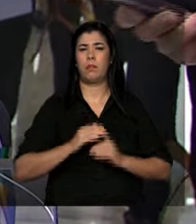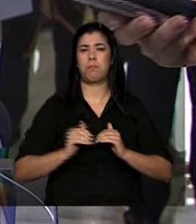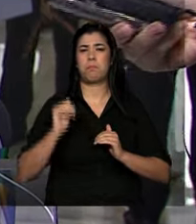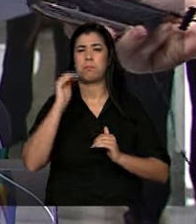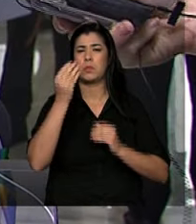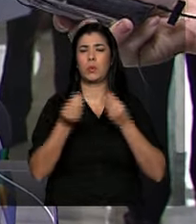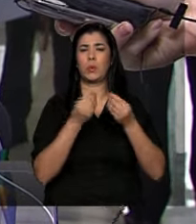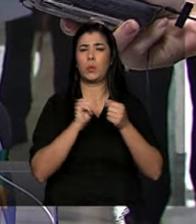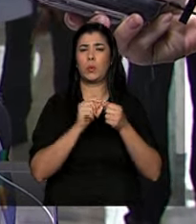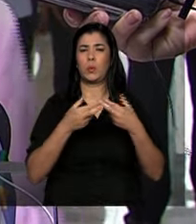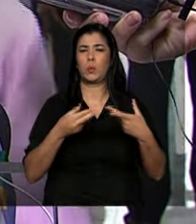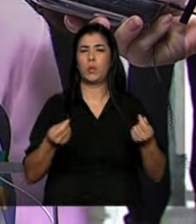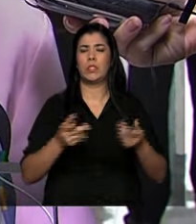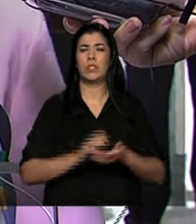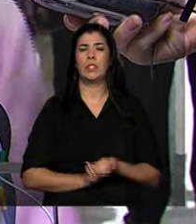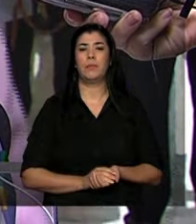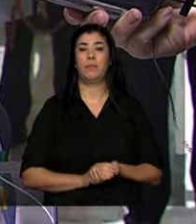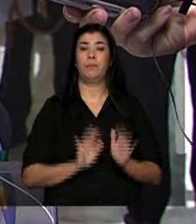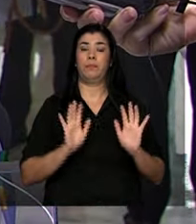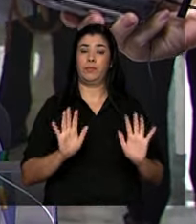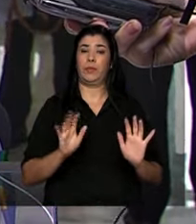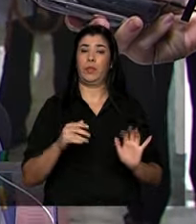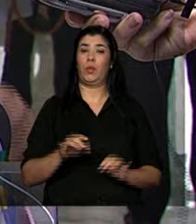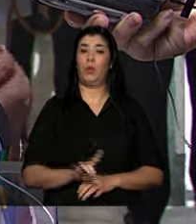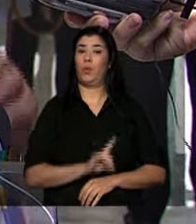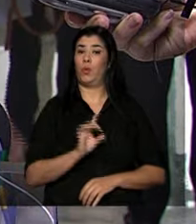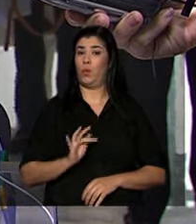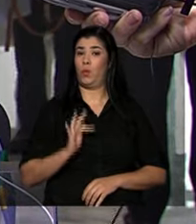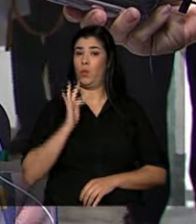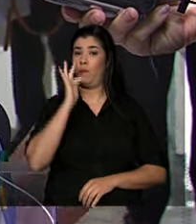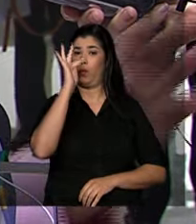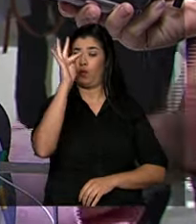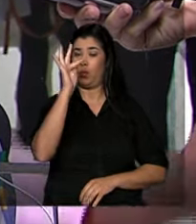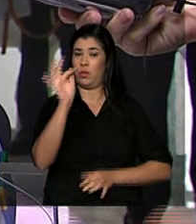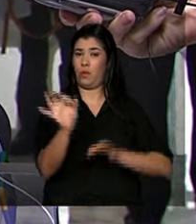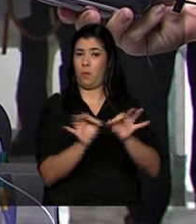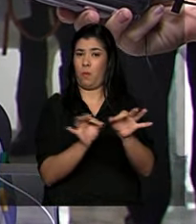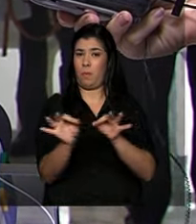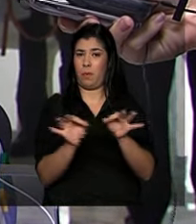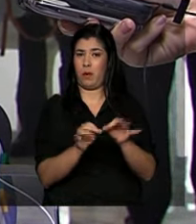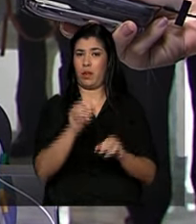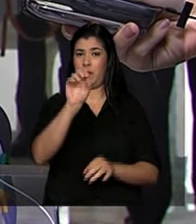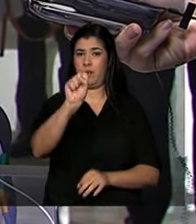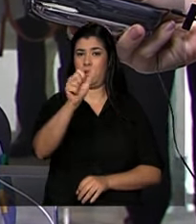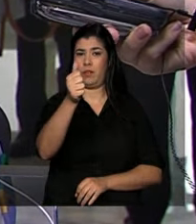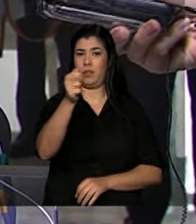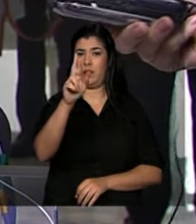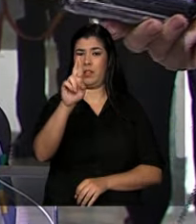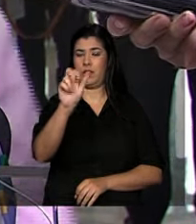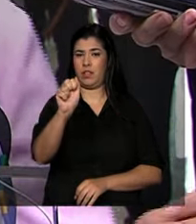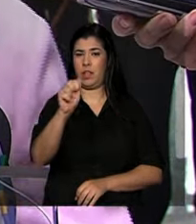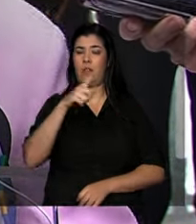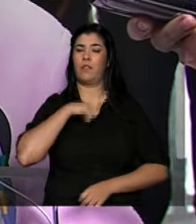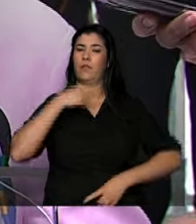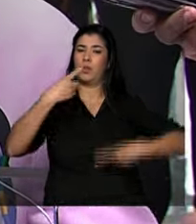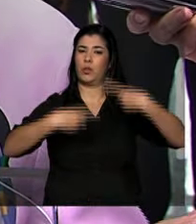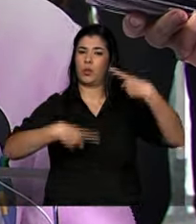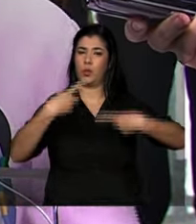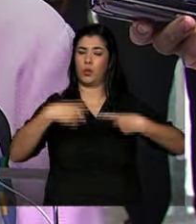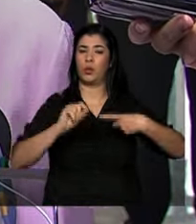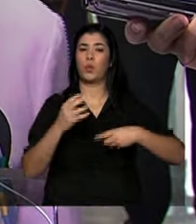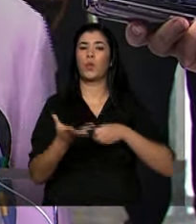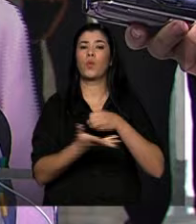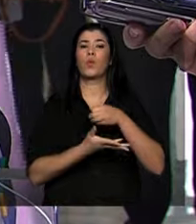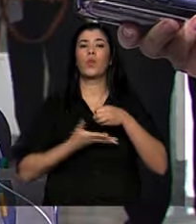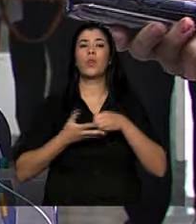minha querida o dia que nós lançarmos o plano safra nós vamos debater essa questão qual é o nível